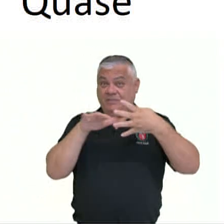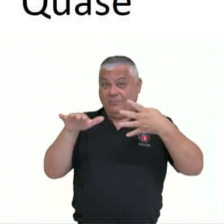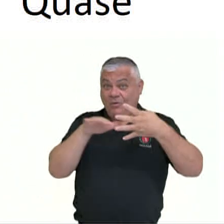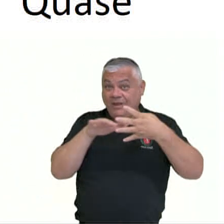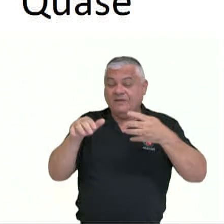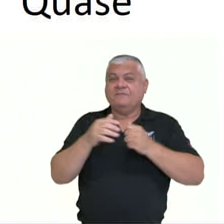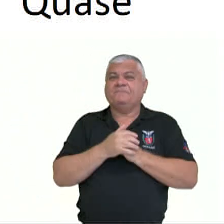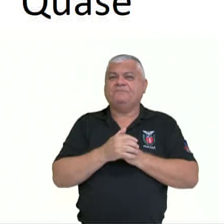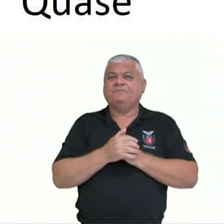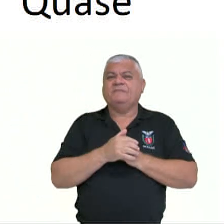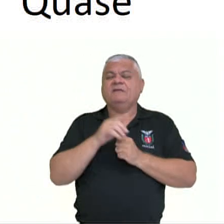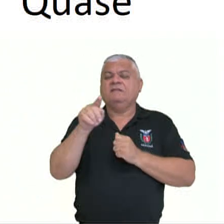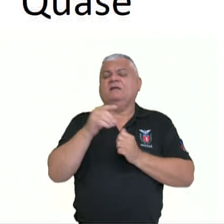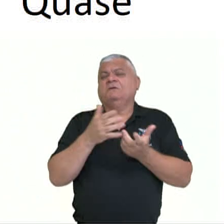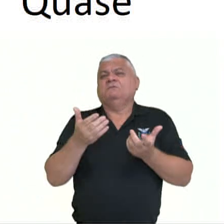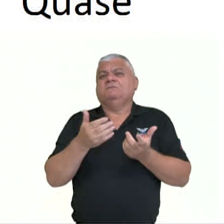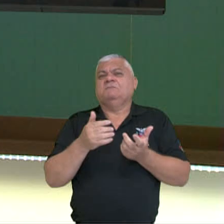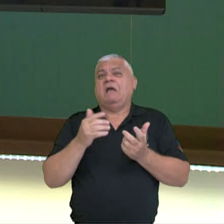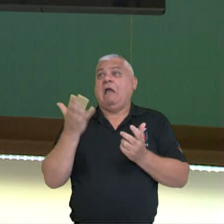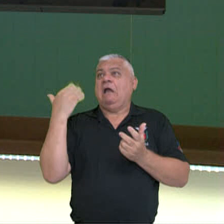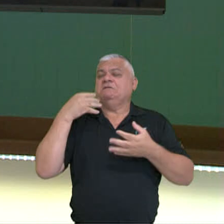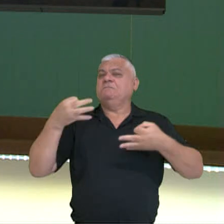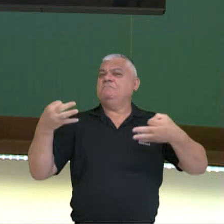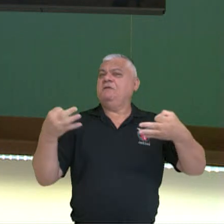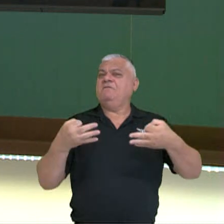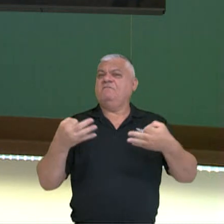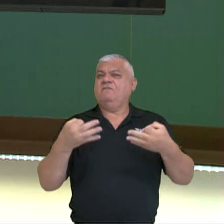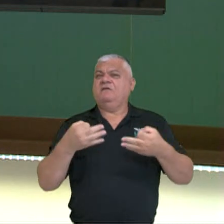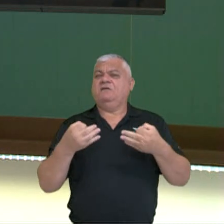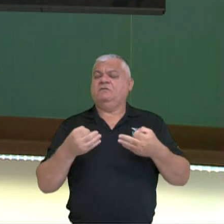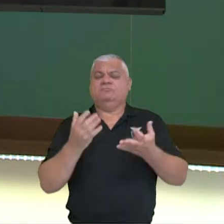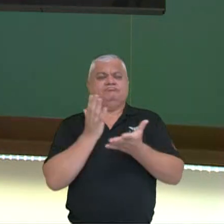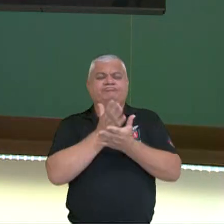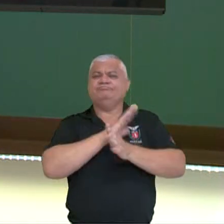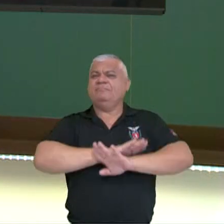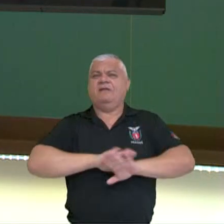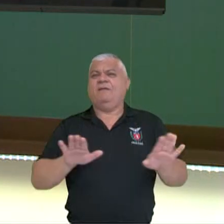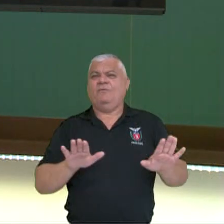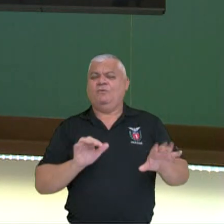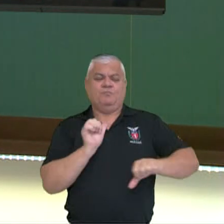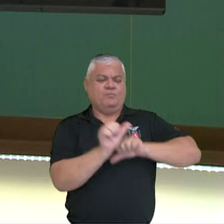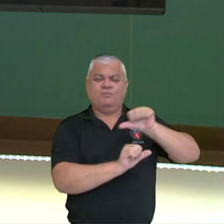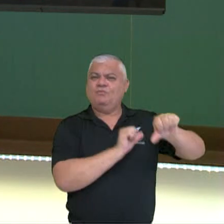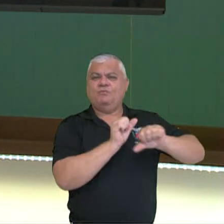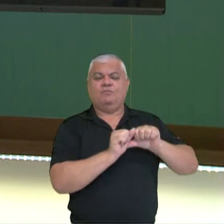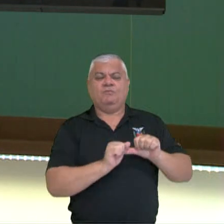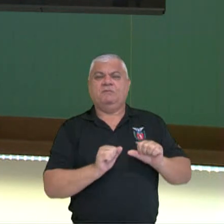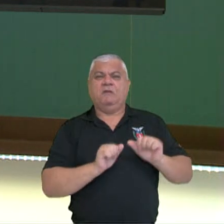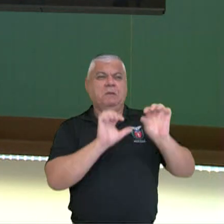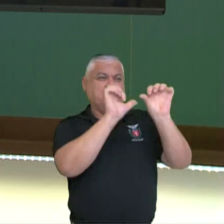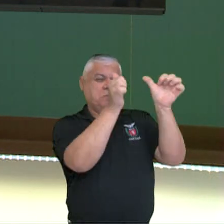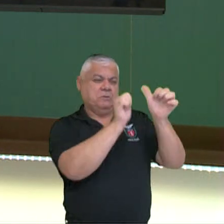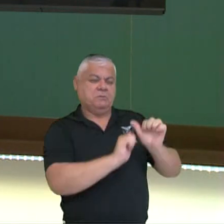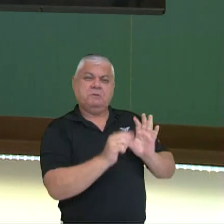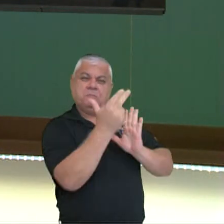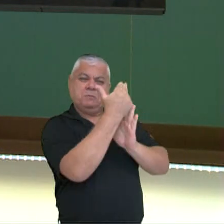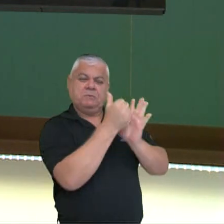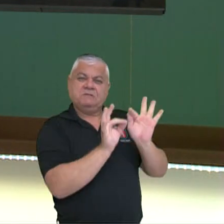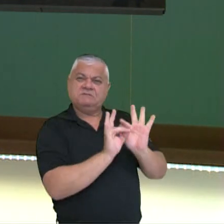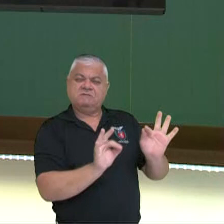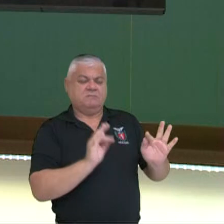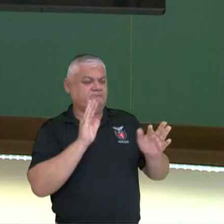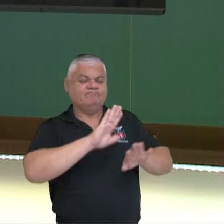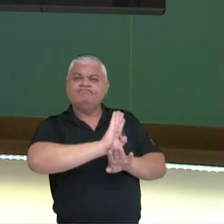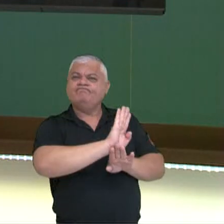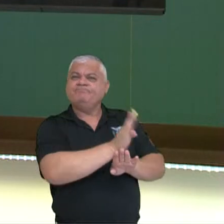o sublime que a gente tinha, o perfeito neoclassicista, isso não vai acontecer. O que vai acontecer? Vai